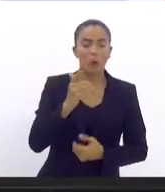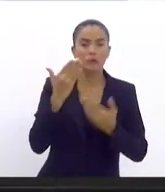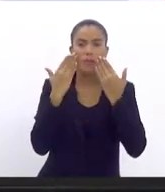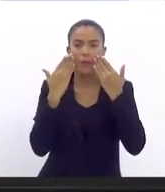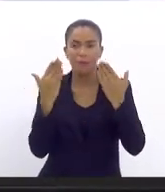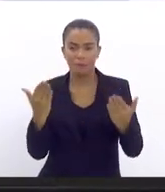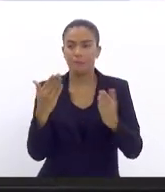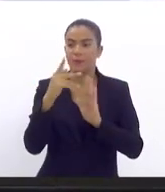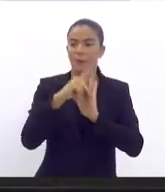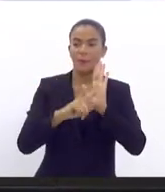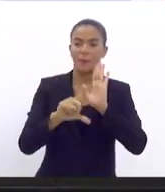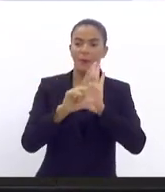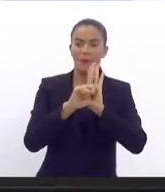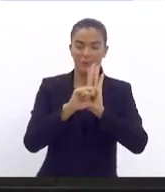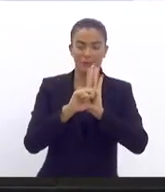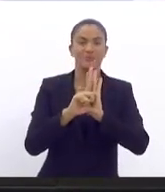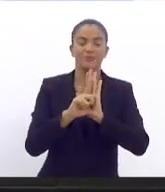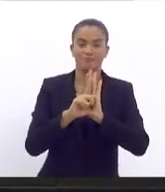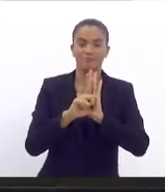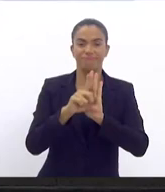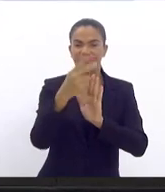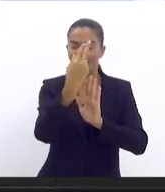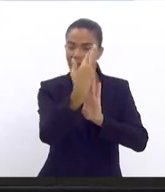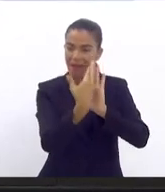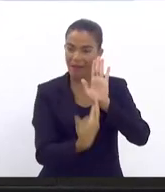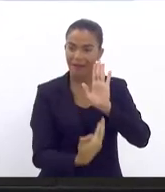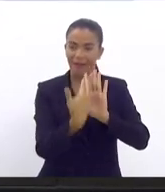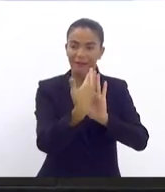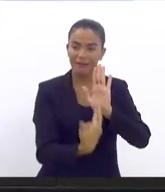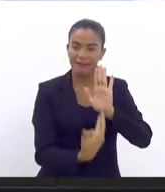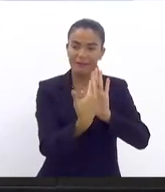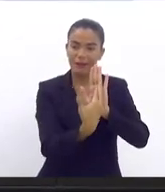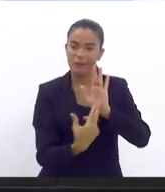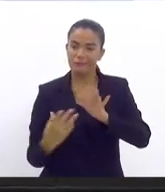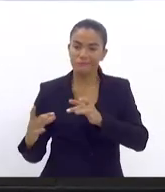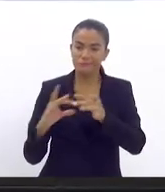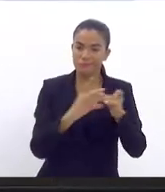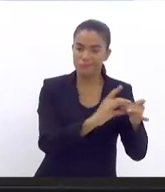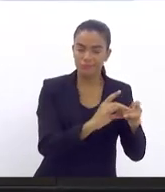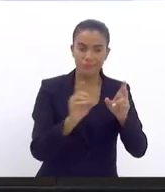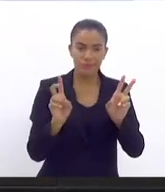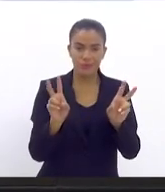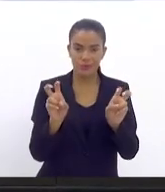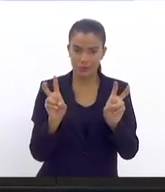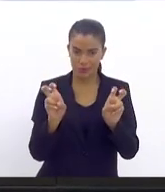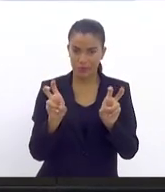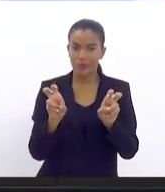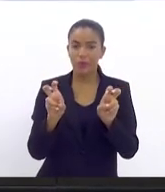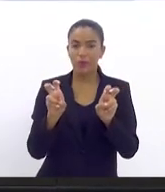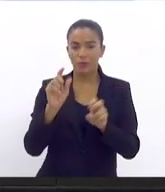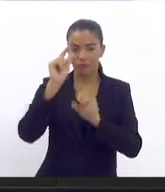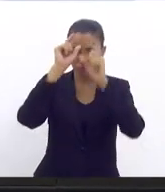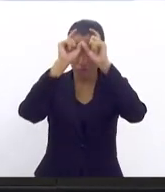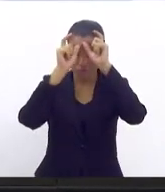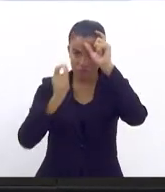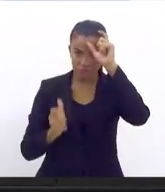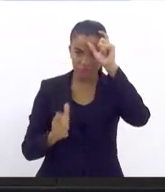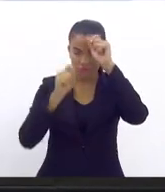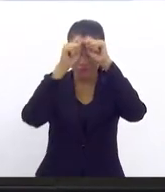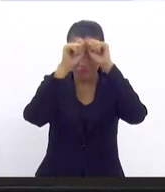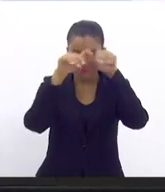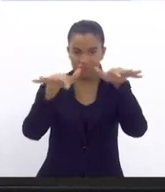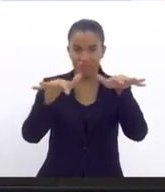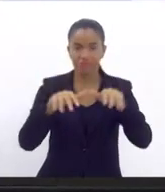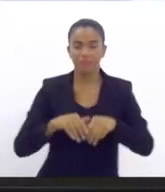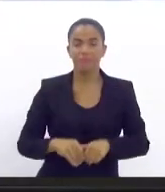apresentar projetos de suas relatorias relacionadas ao tema dos transtornos do espectro autista. Obrigado pelo zelo